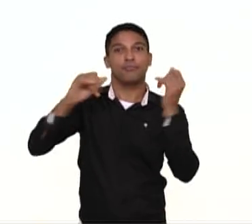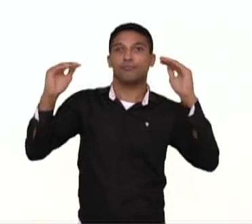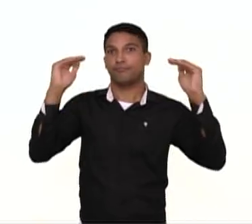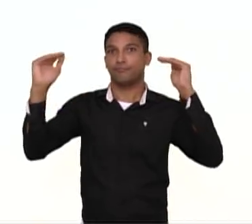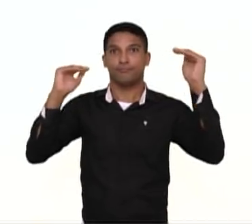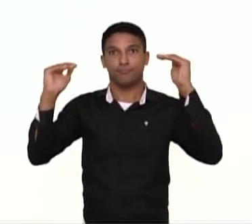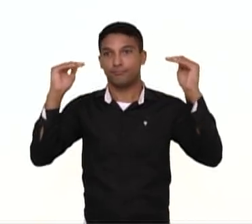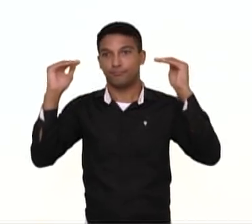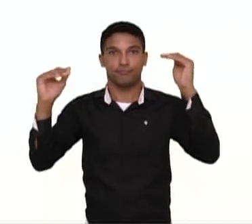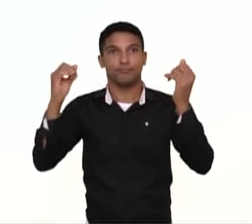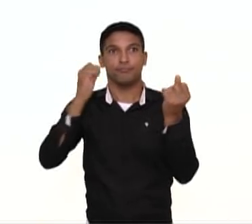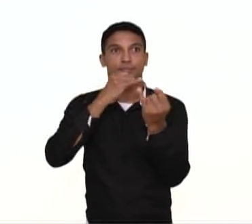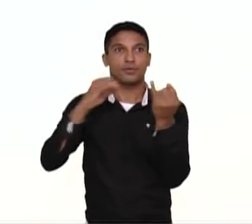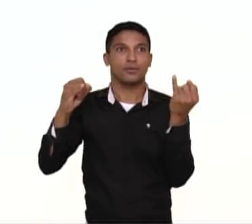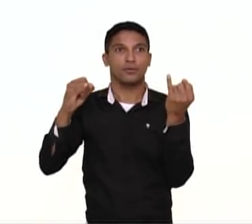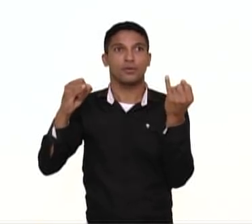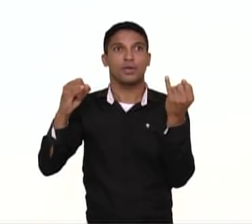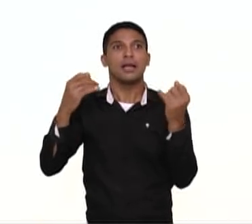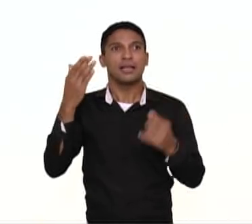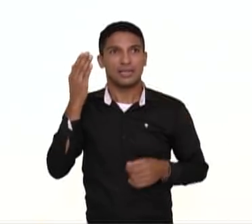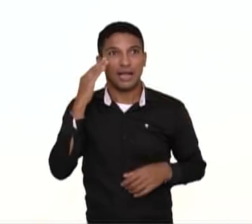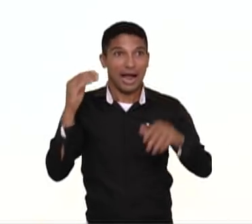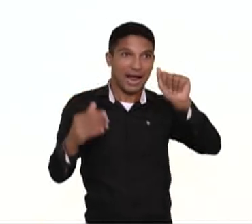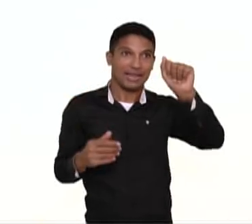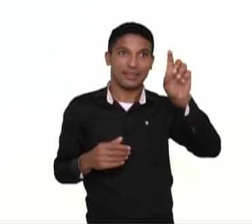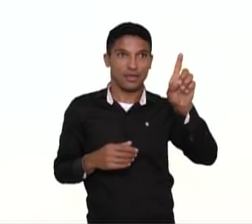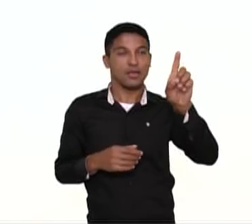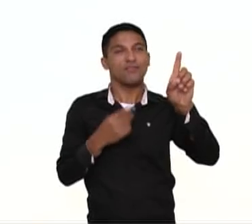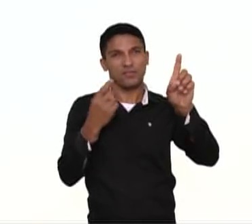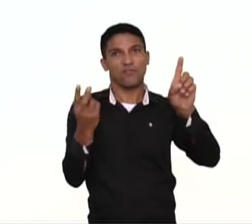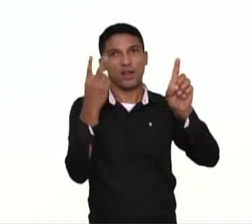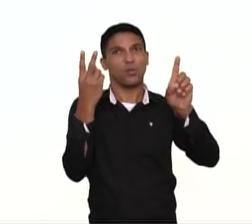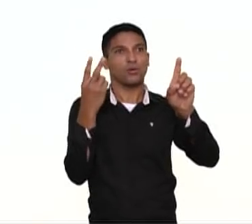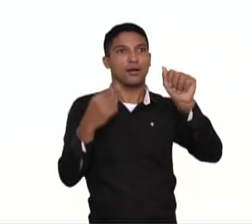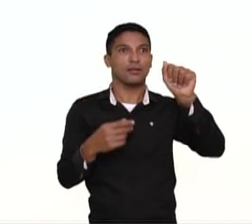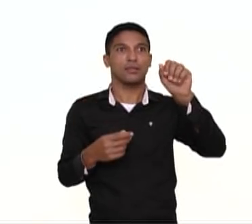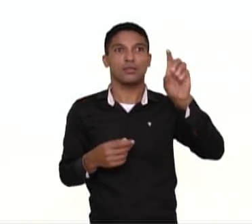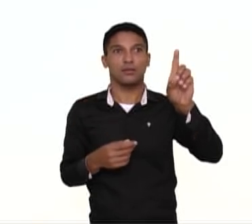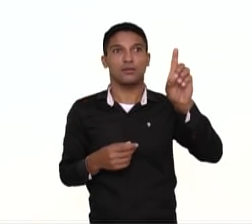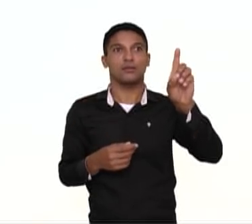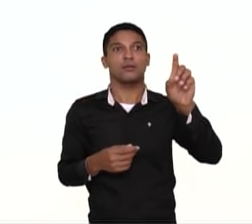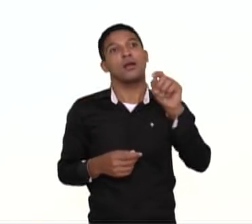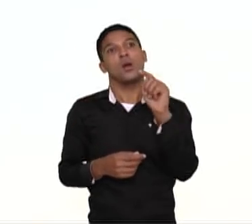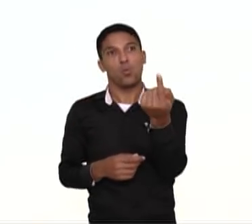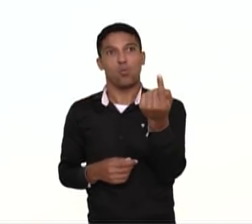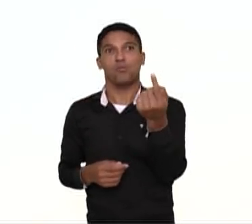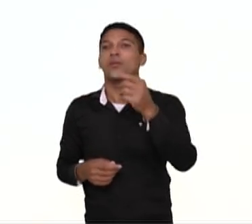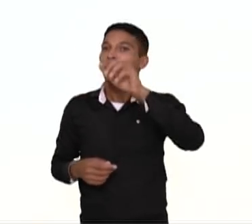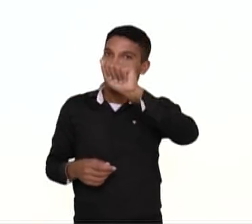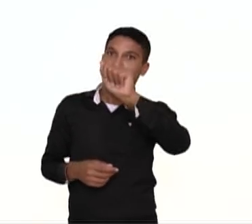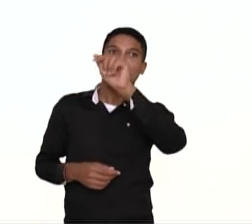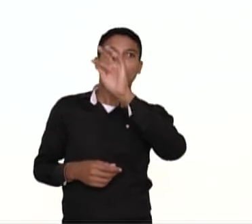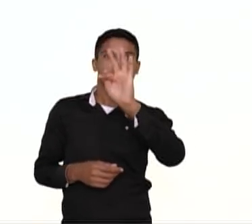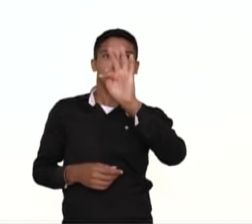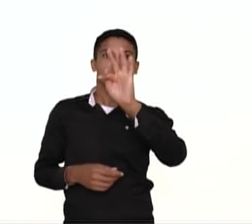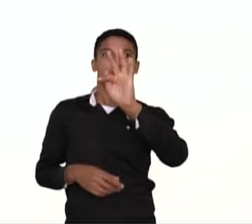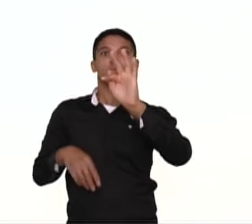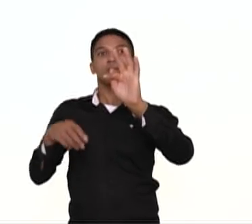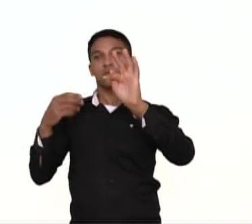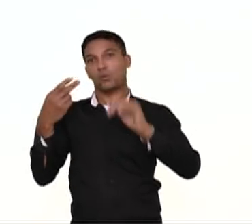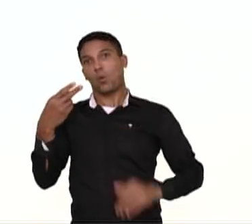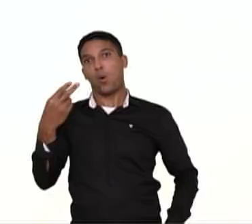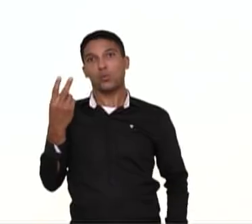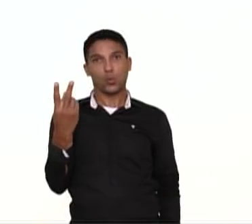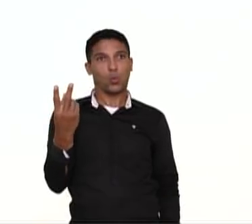mede x, então x vale. O que eu vou precisar fazer aqui? Ó? Primeiro, está dizendo que esse